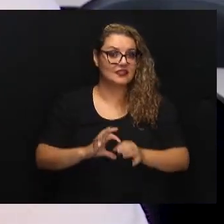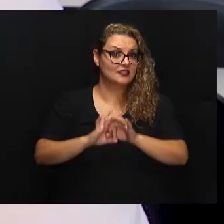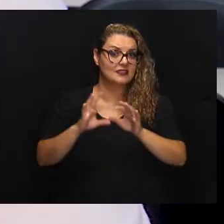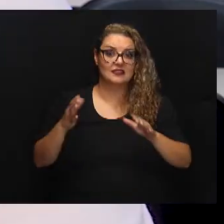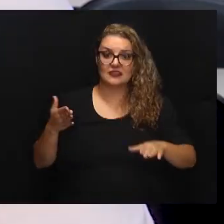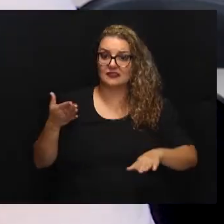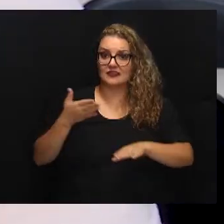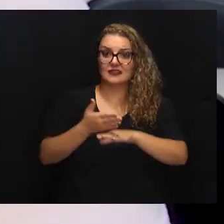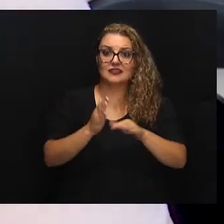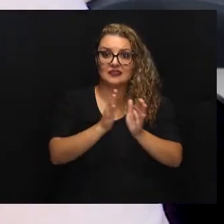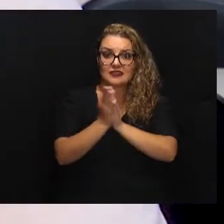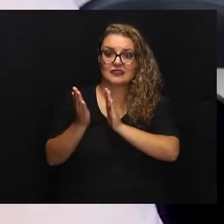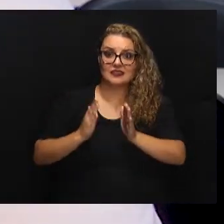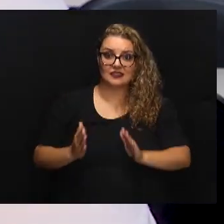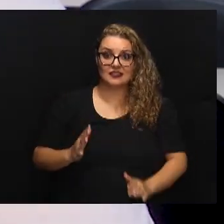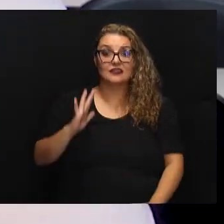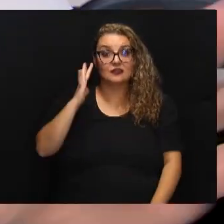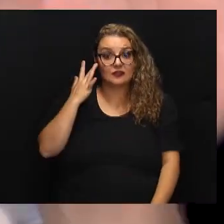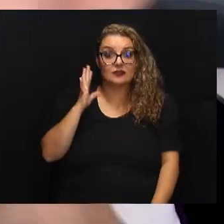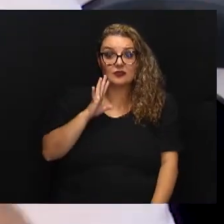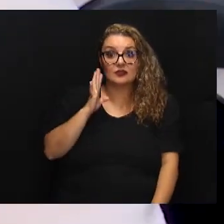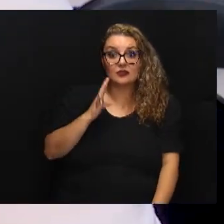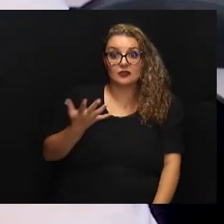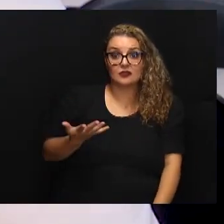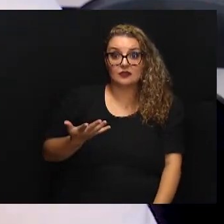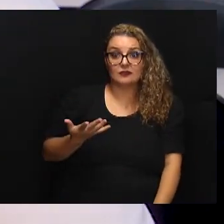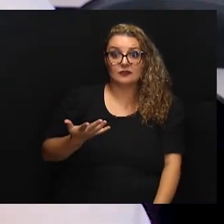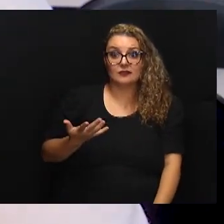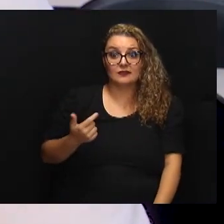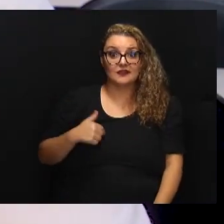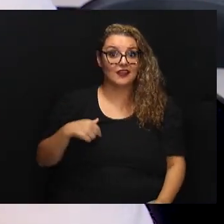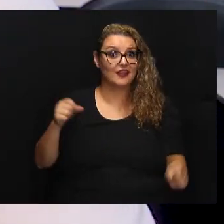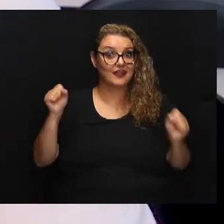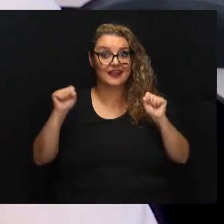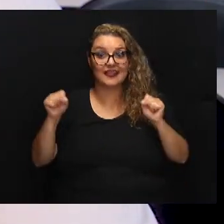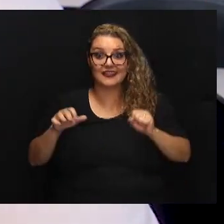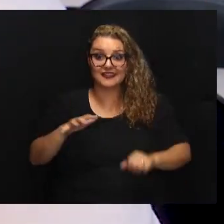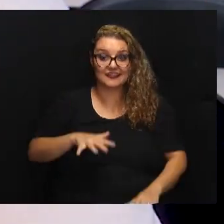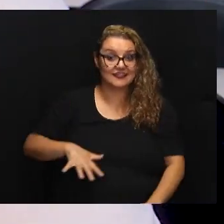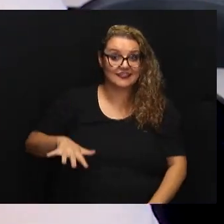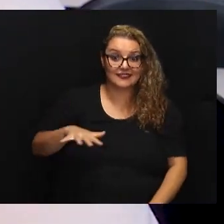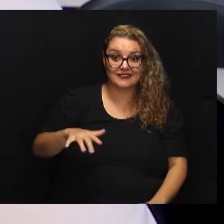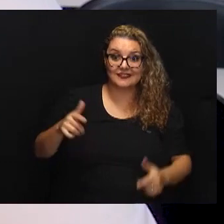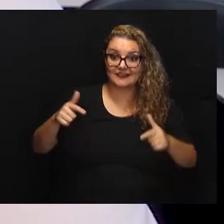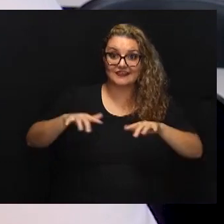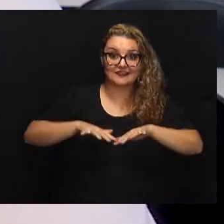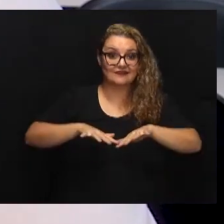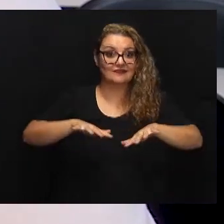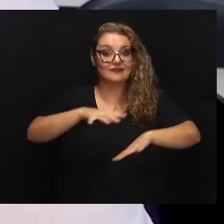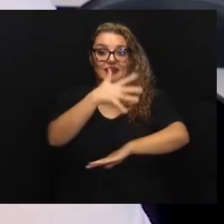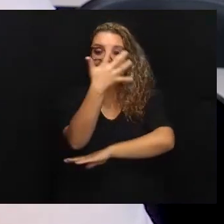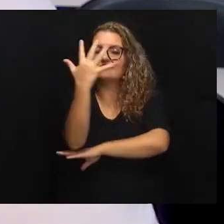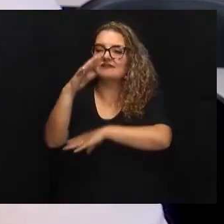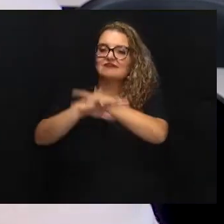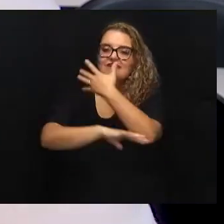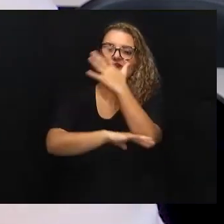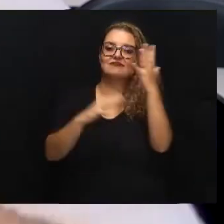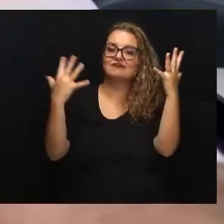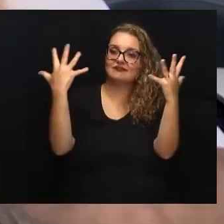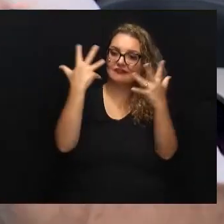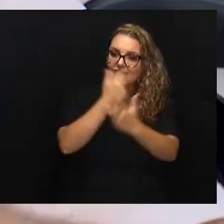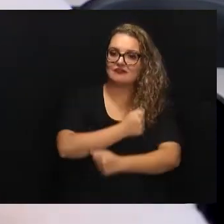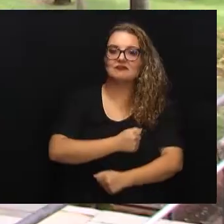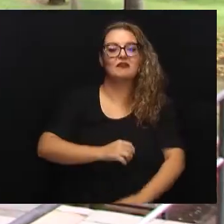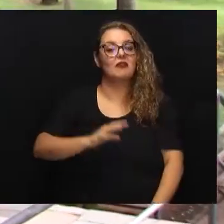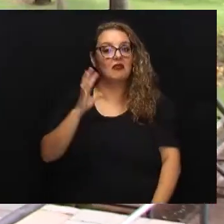super bem e já tive livre acesso aqui a toda a biblioteca, né? Que eu achei bem bacana. E eu tô adorando o espaço aqui. Onde eu tô,